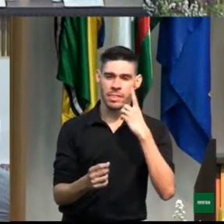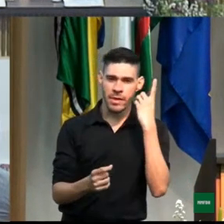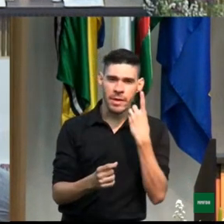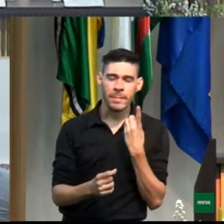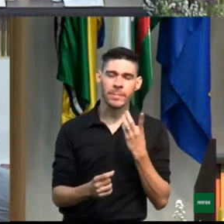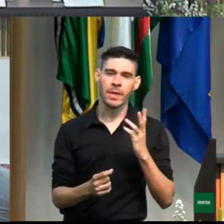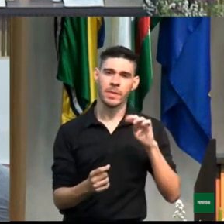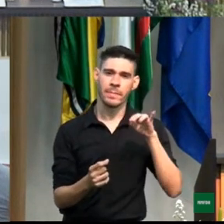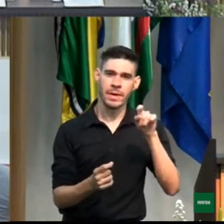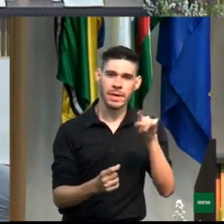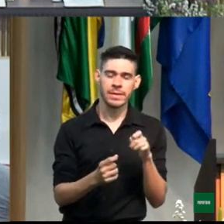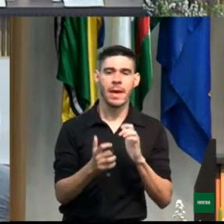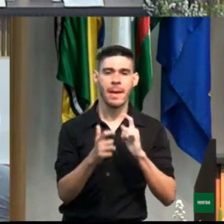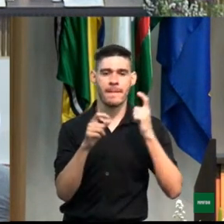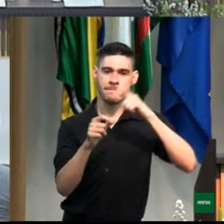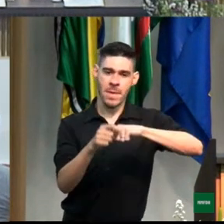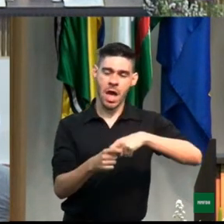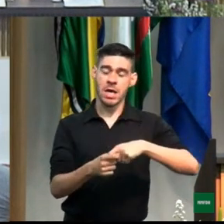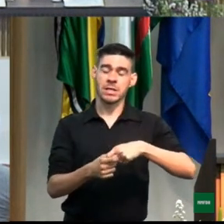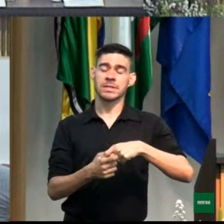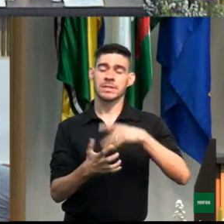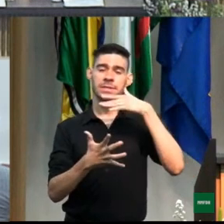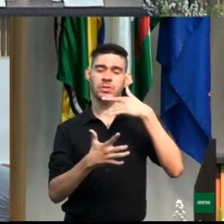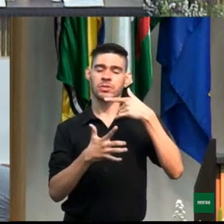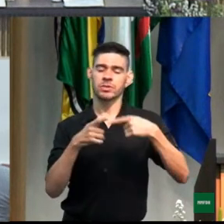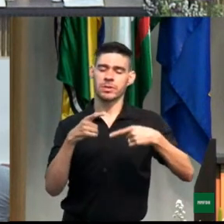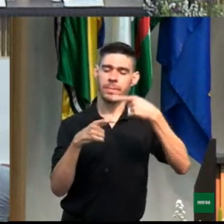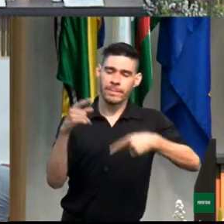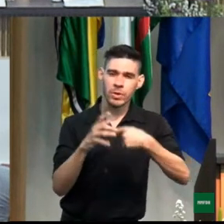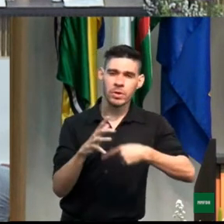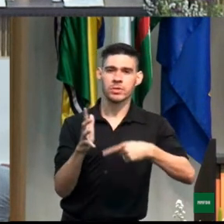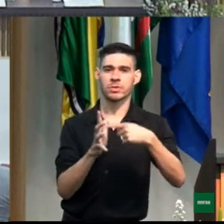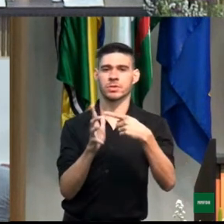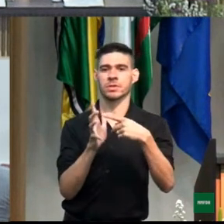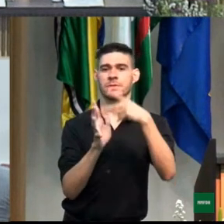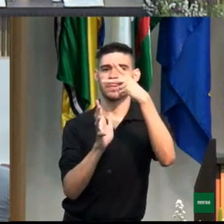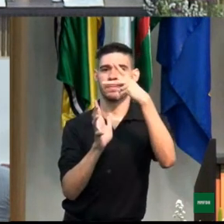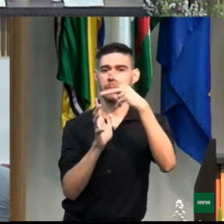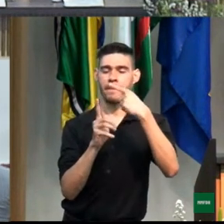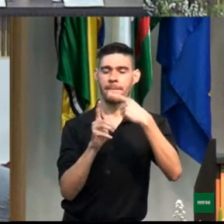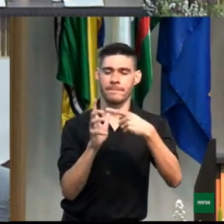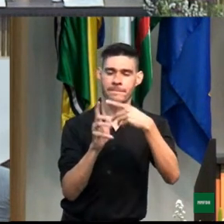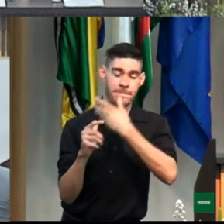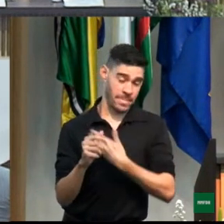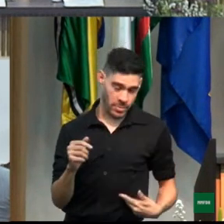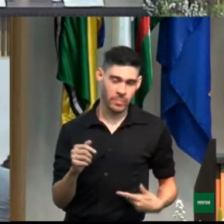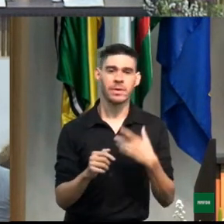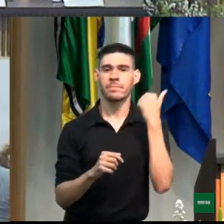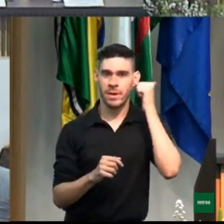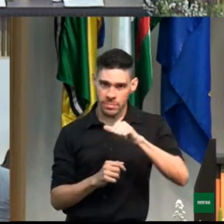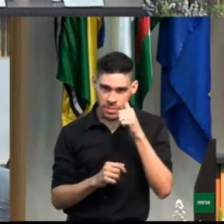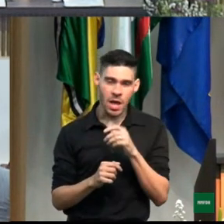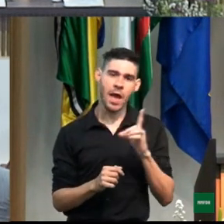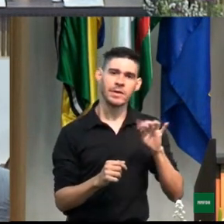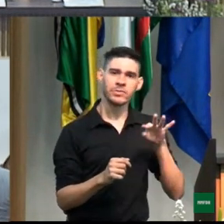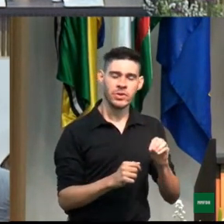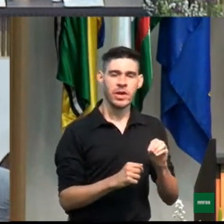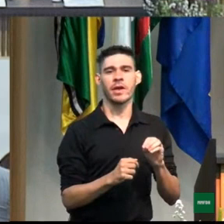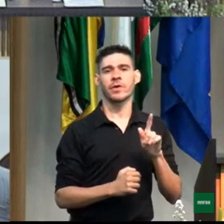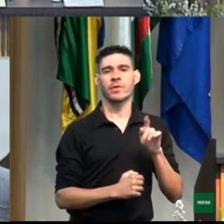Política para as Mulheres, o deputado Diego Garcia, a nossa secretária executiva, Tatiane